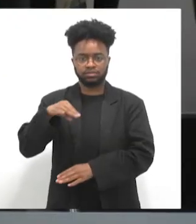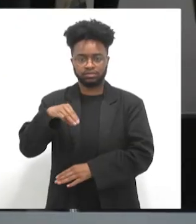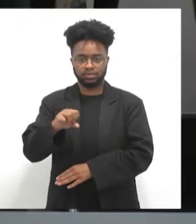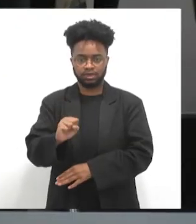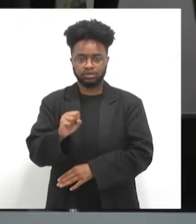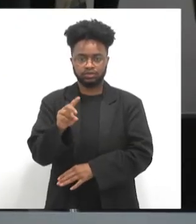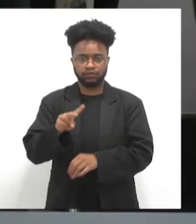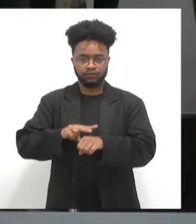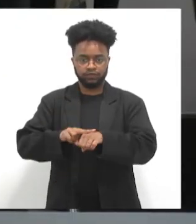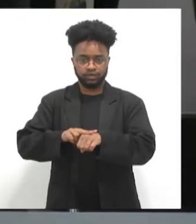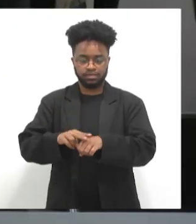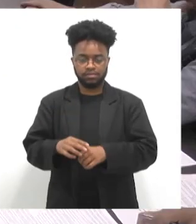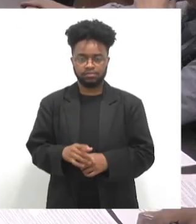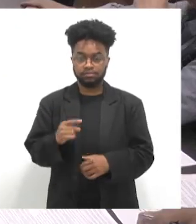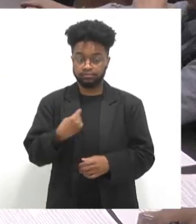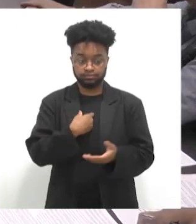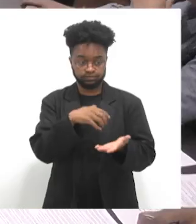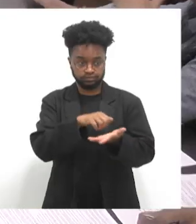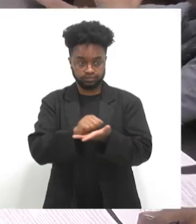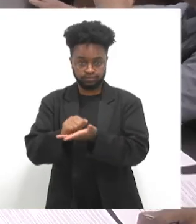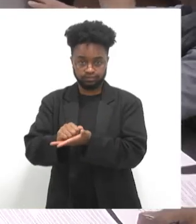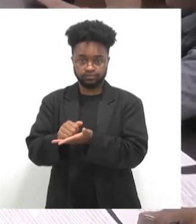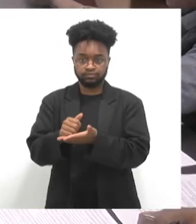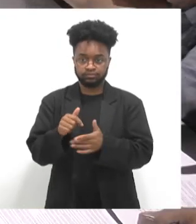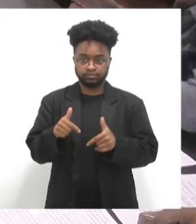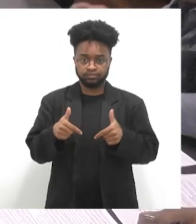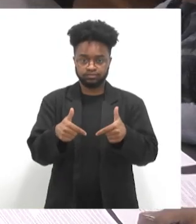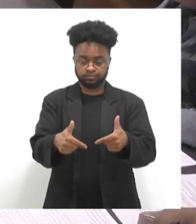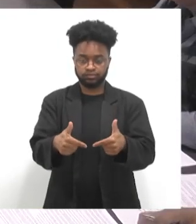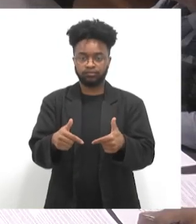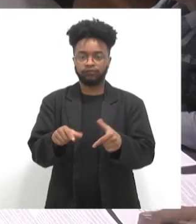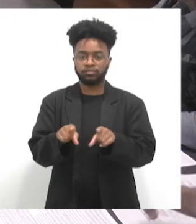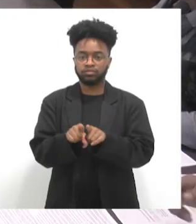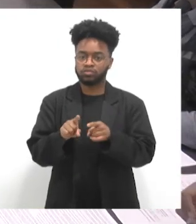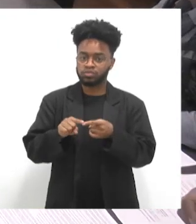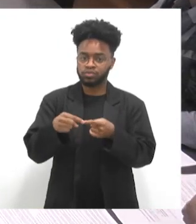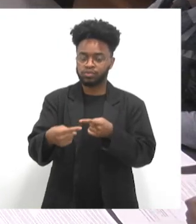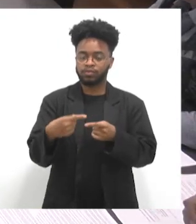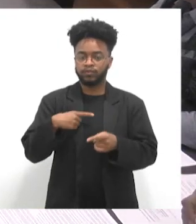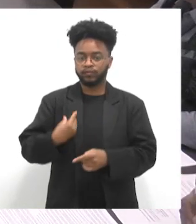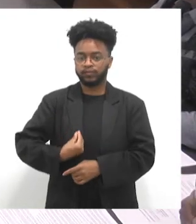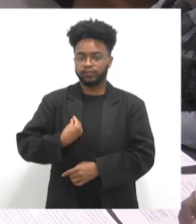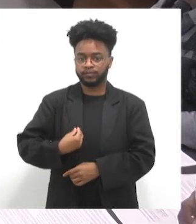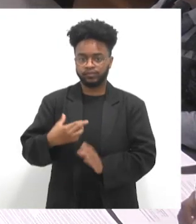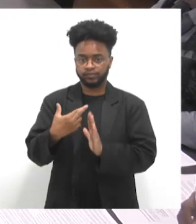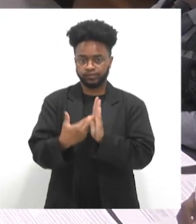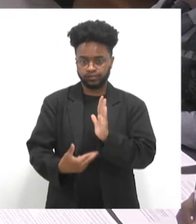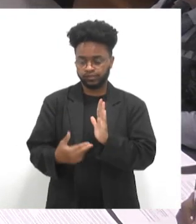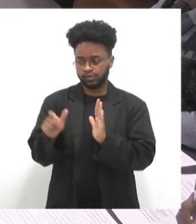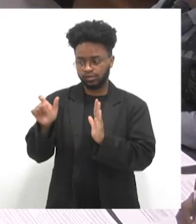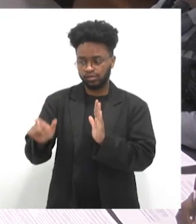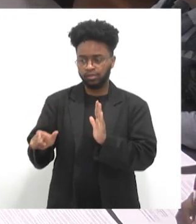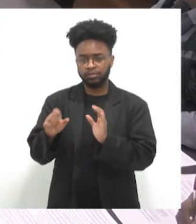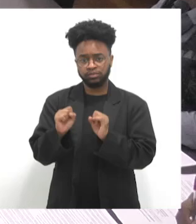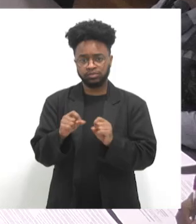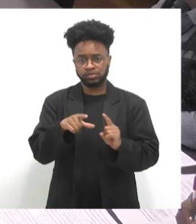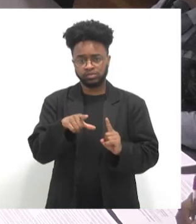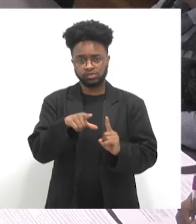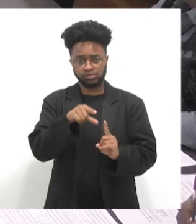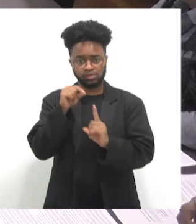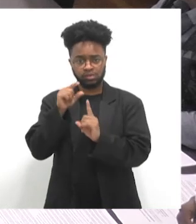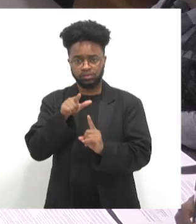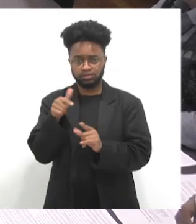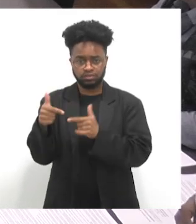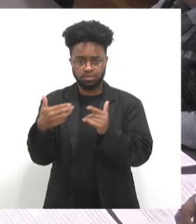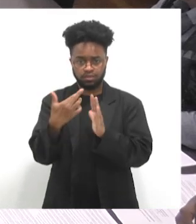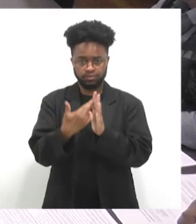Verde. Então, vamos anotar as contribuições e aí, na próxima, com a presença do relator, a gente poderia até designar outro colega como relator, mas